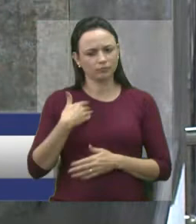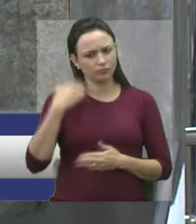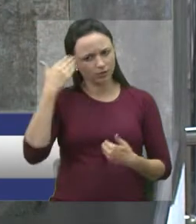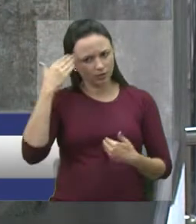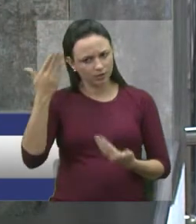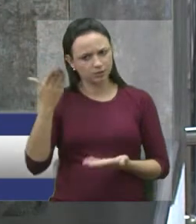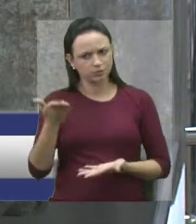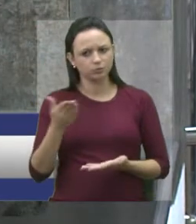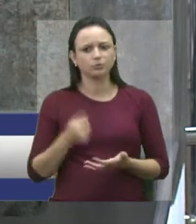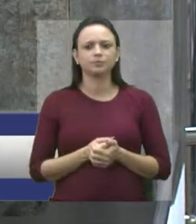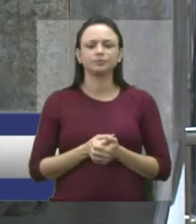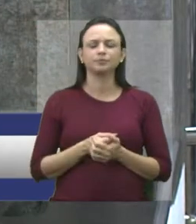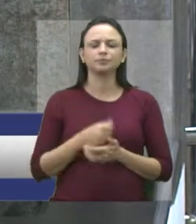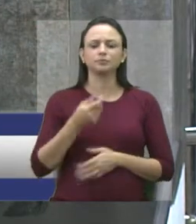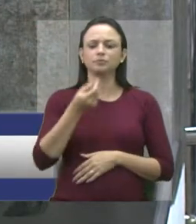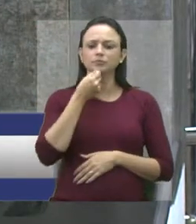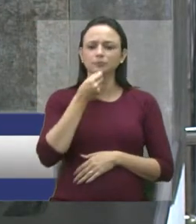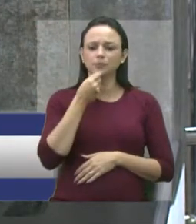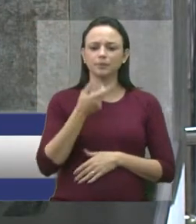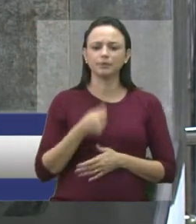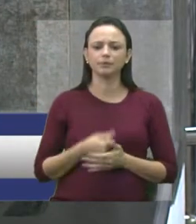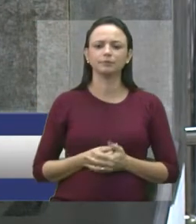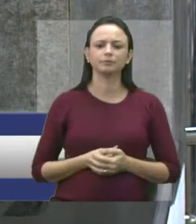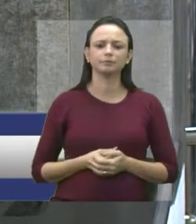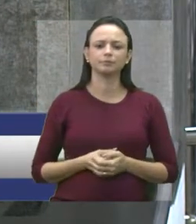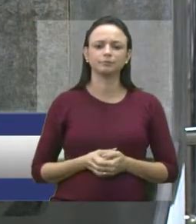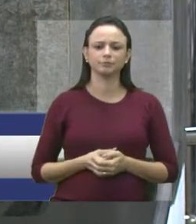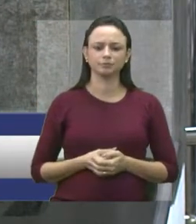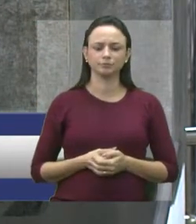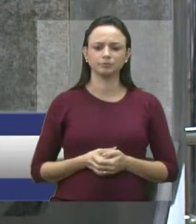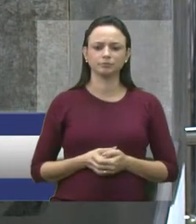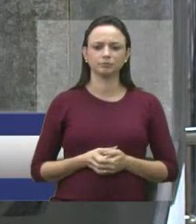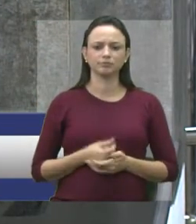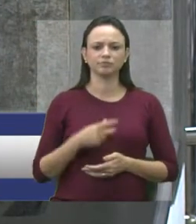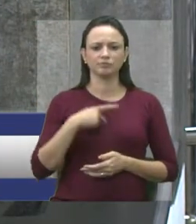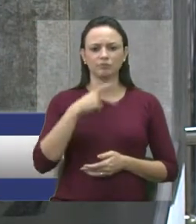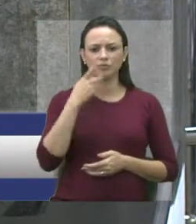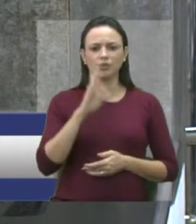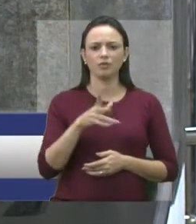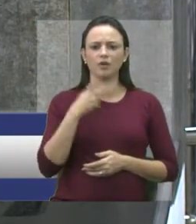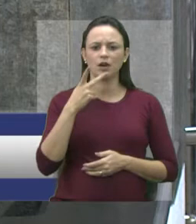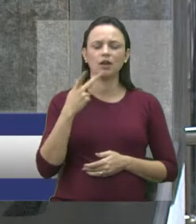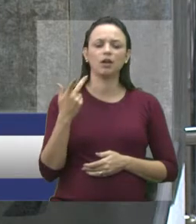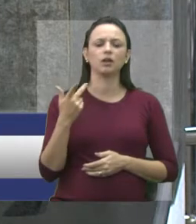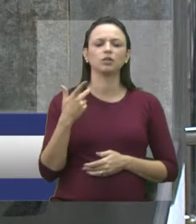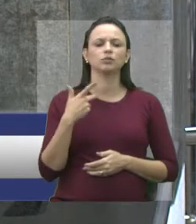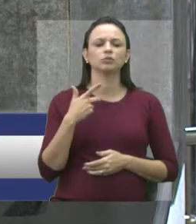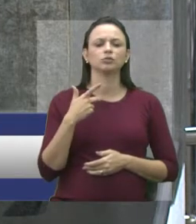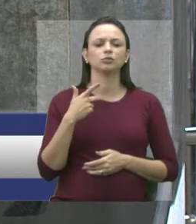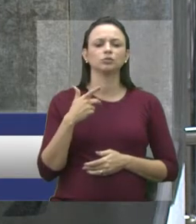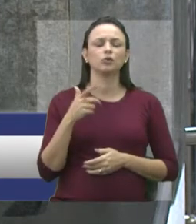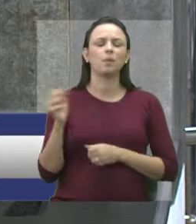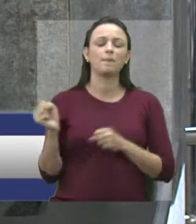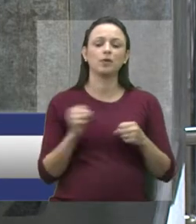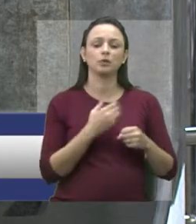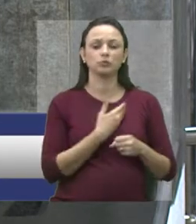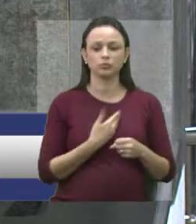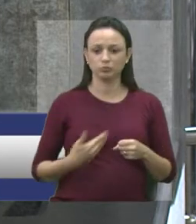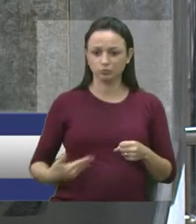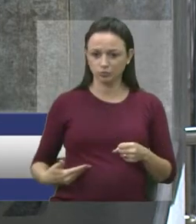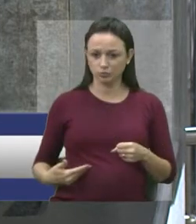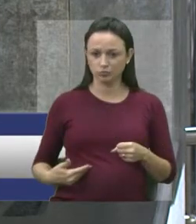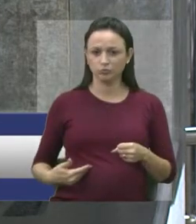agradeço, vereador Chupeta. E dizer, como eu já disse aqui em outras ocasiões, que o poder público é